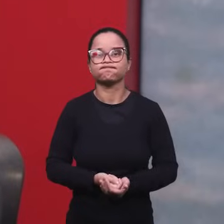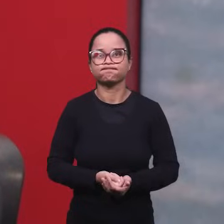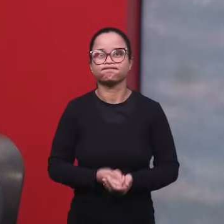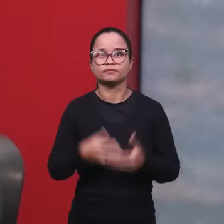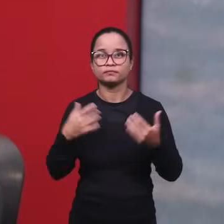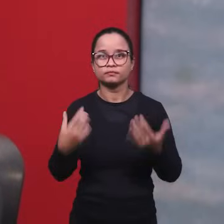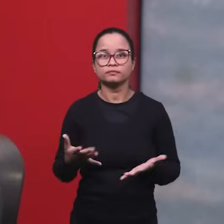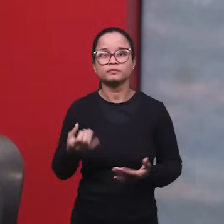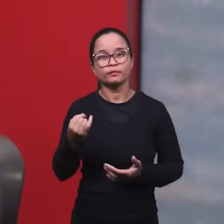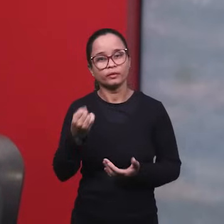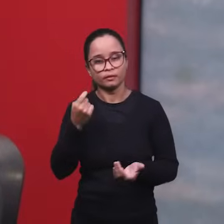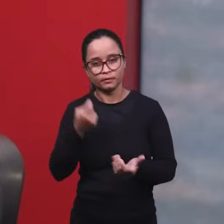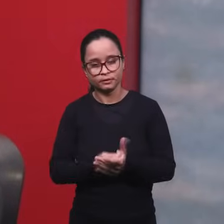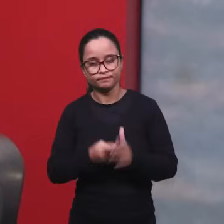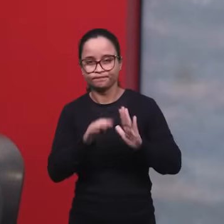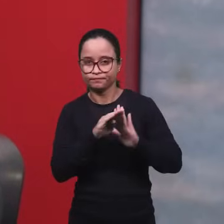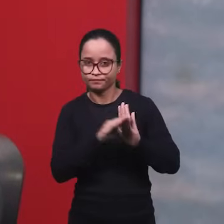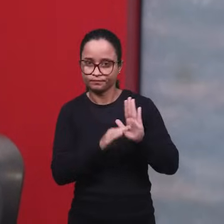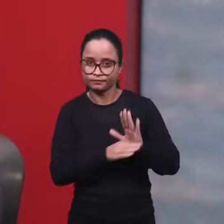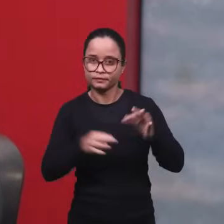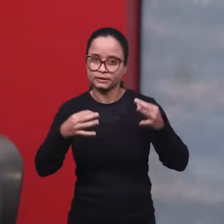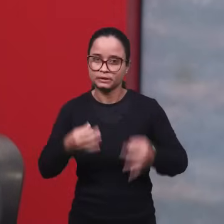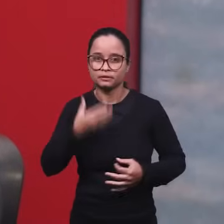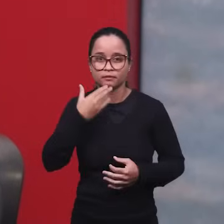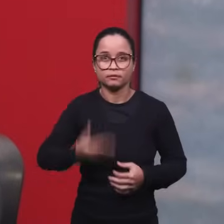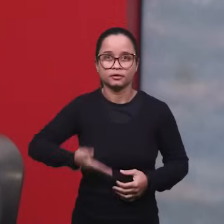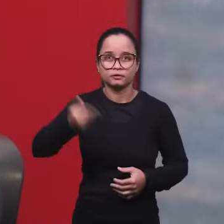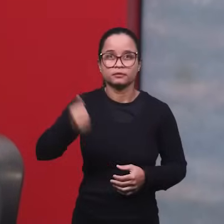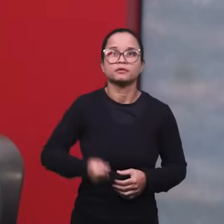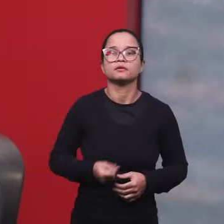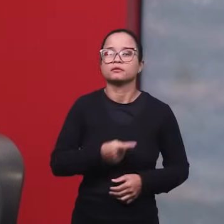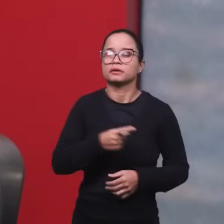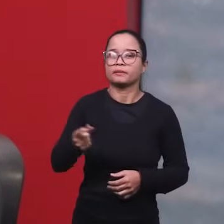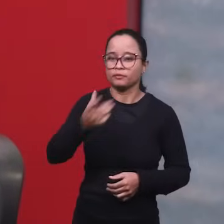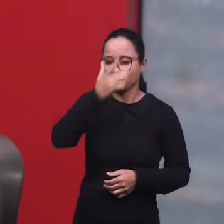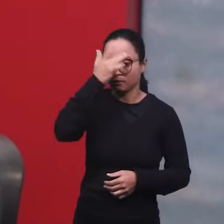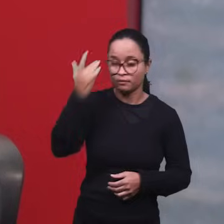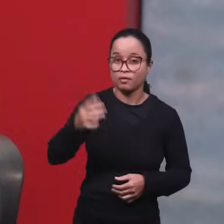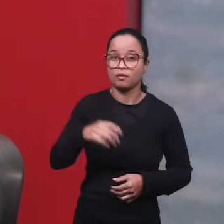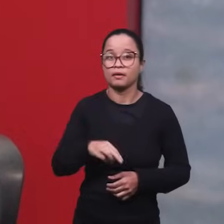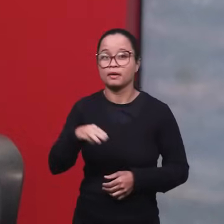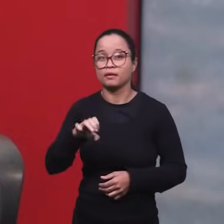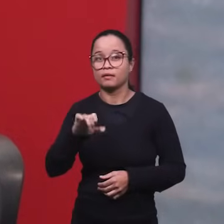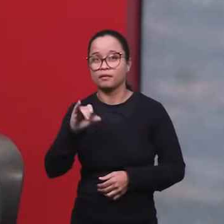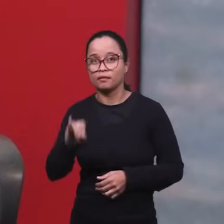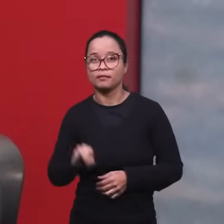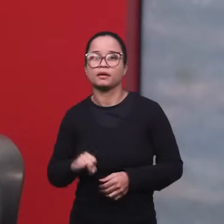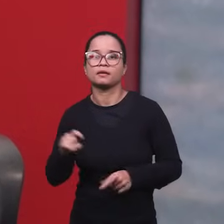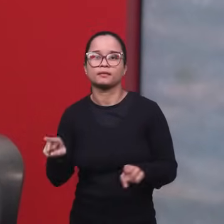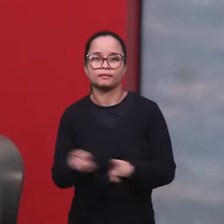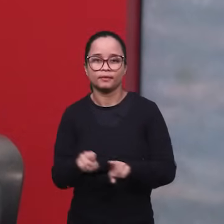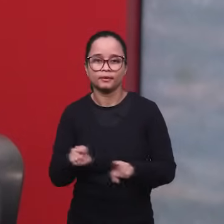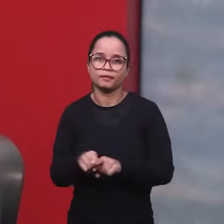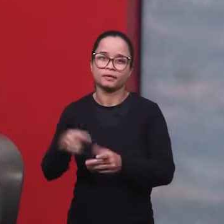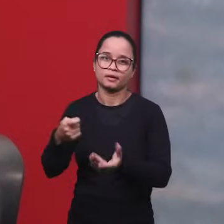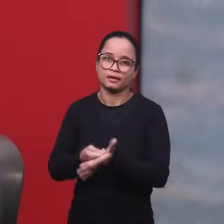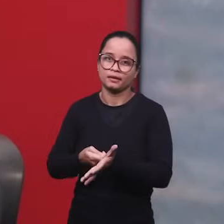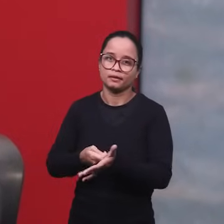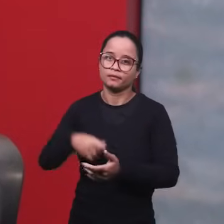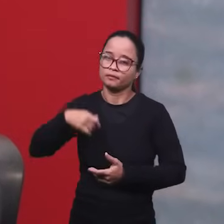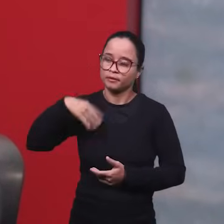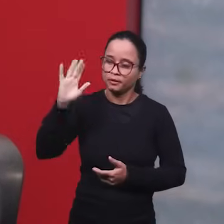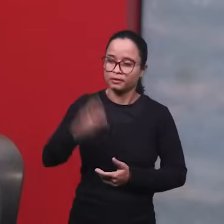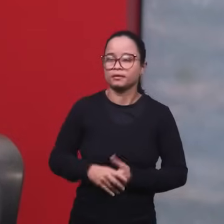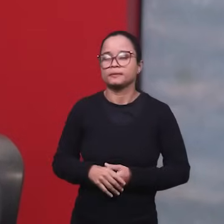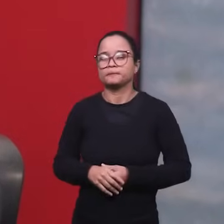Então, se estiver pagando em dia, ok. E se melhorar a situação de quem é MEI, vamos pensar em pagar numa alíquota maior, em cima